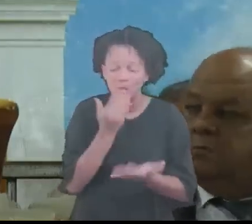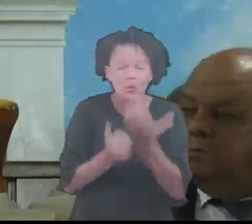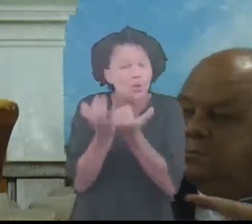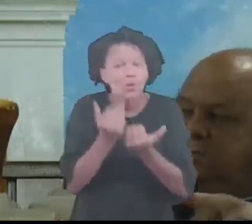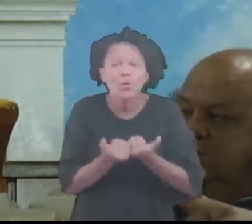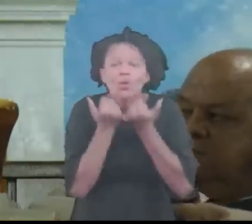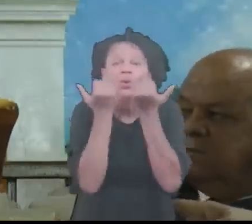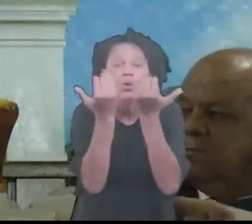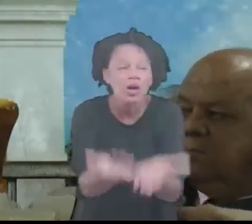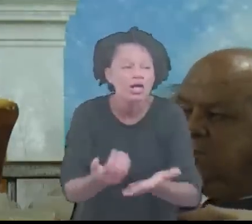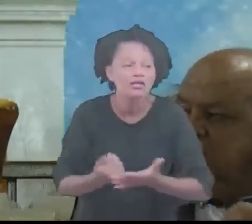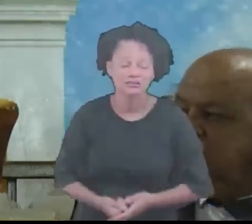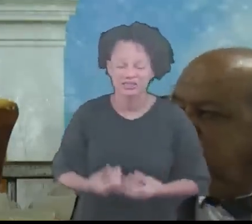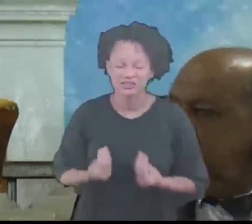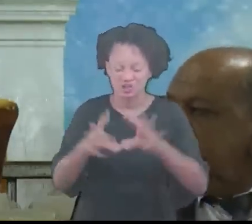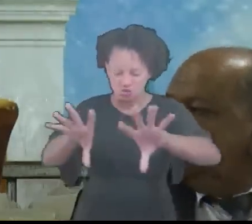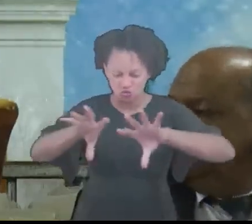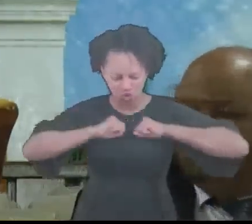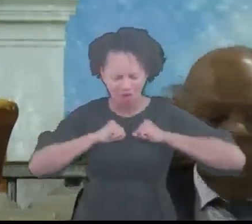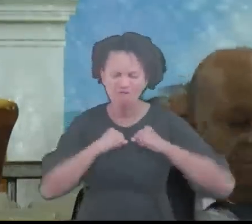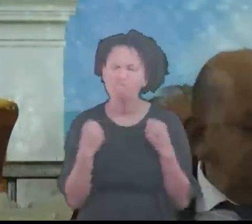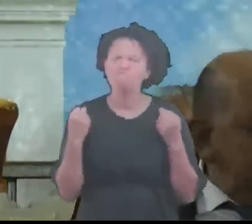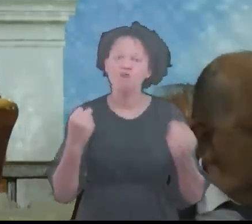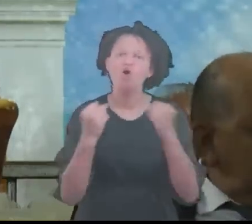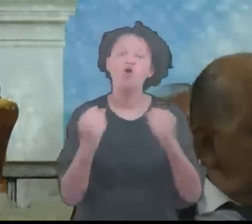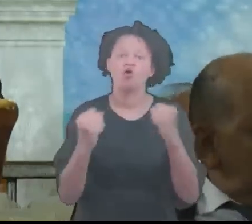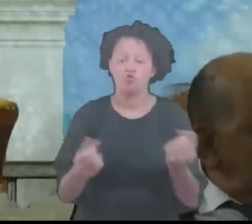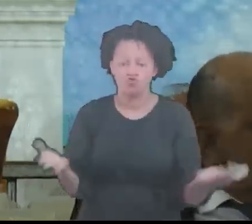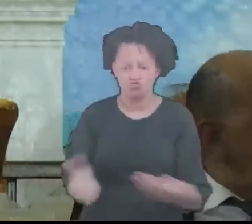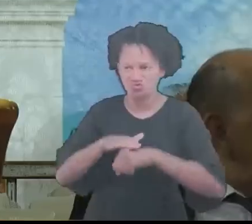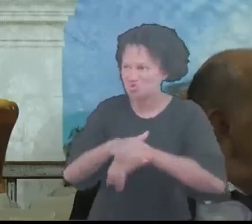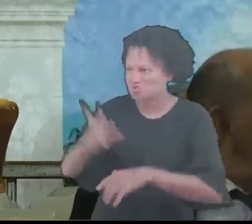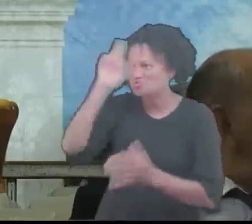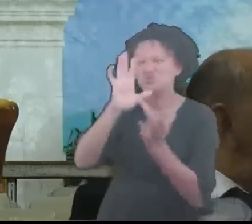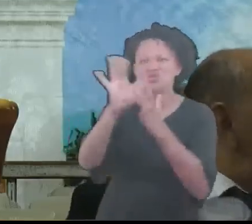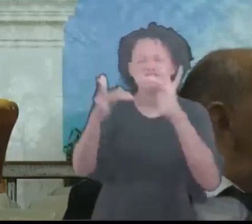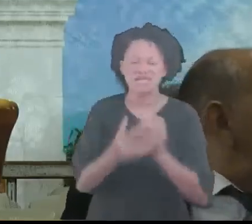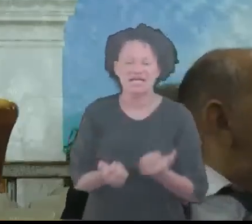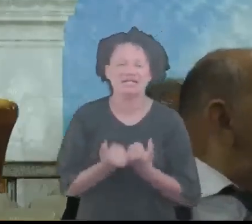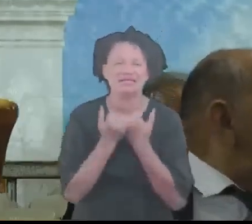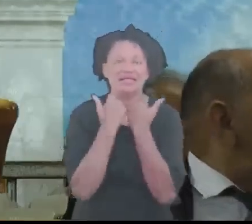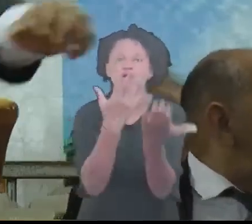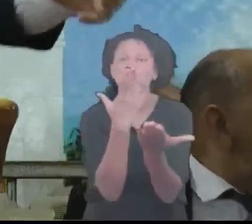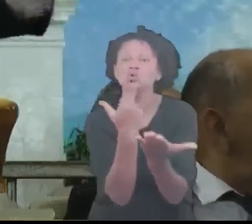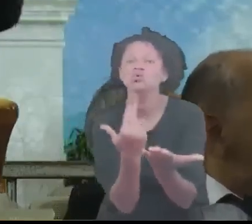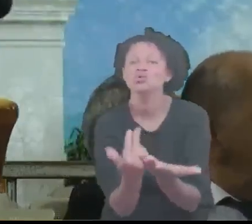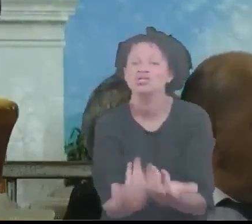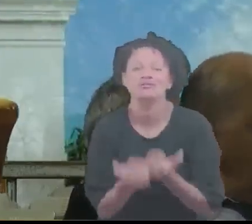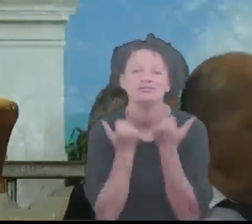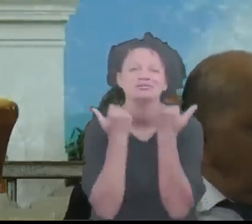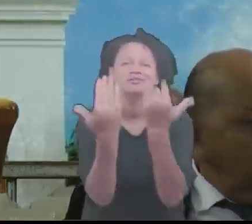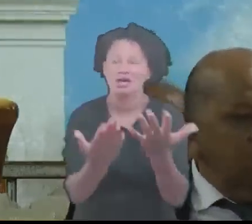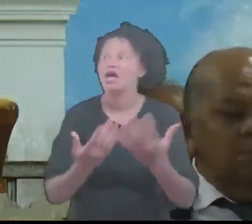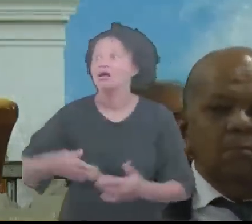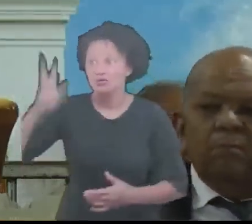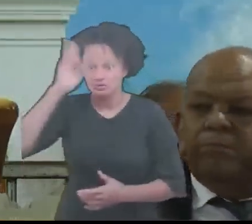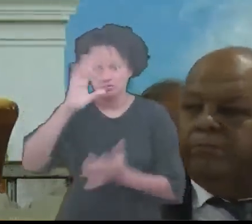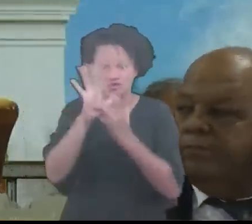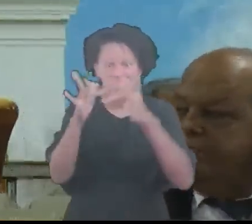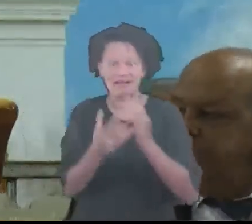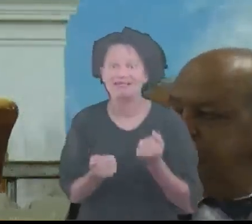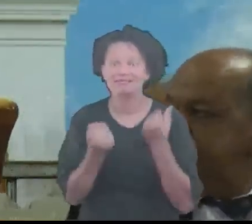quer nos dar substância. Nessa noite ele quer nos nutrir. Nessa noite ele quer nos